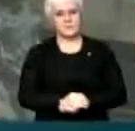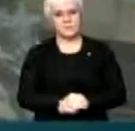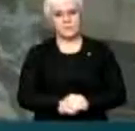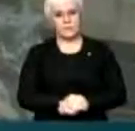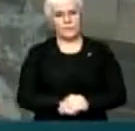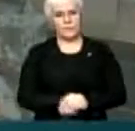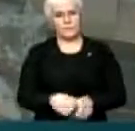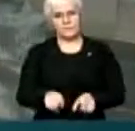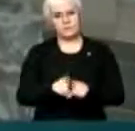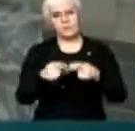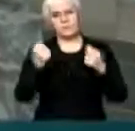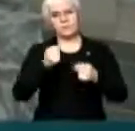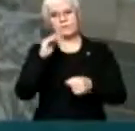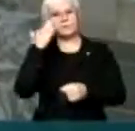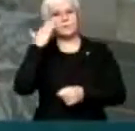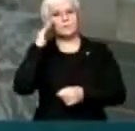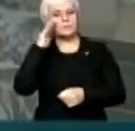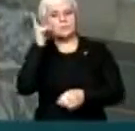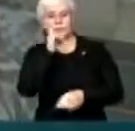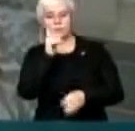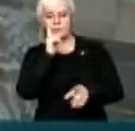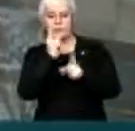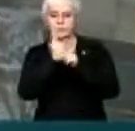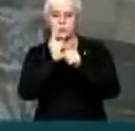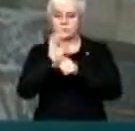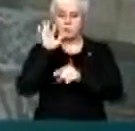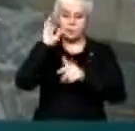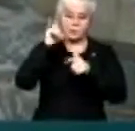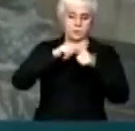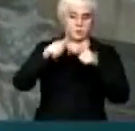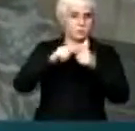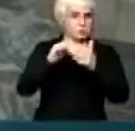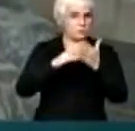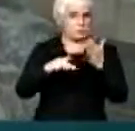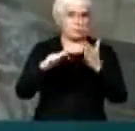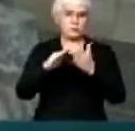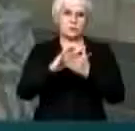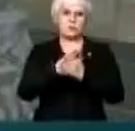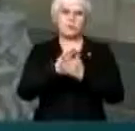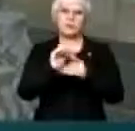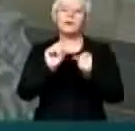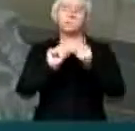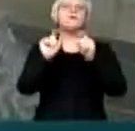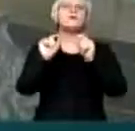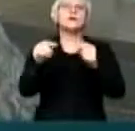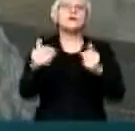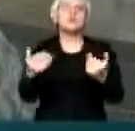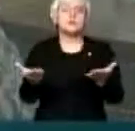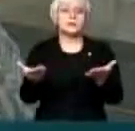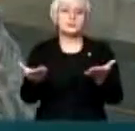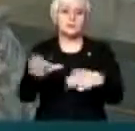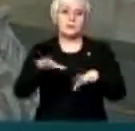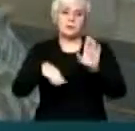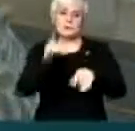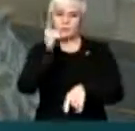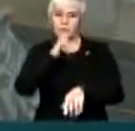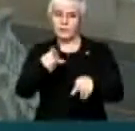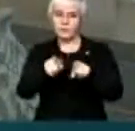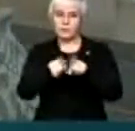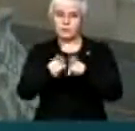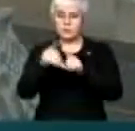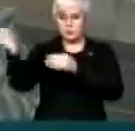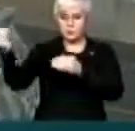consequentemente, sem a solução adequada para esse problema. Então, eu estou falando para mim mesma, quer dizer, o que fazer, e talvez a gente pudesse trazer